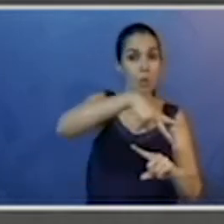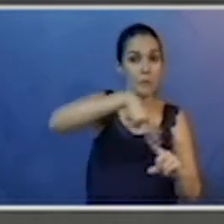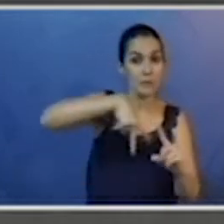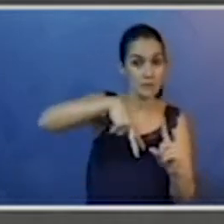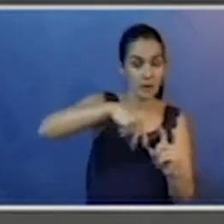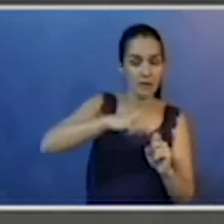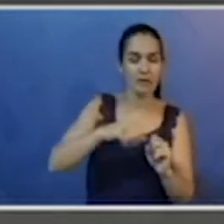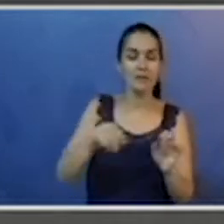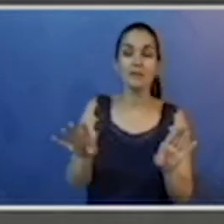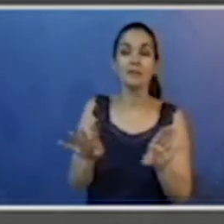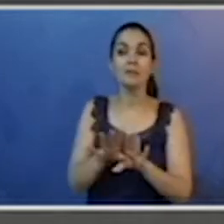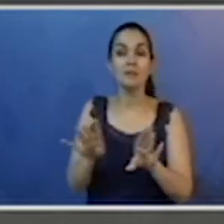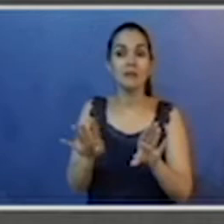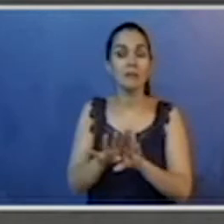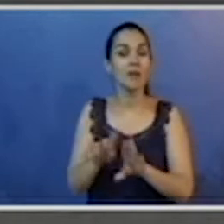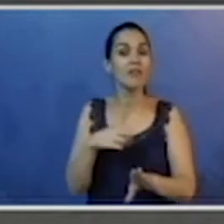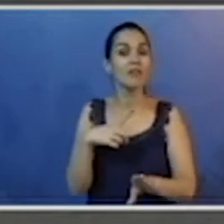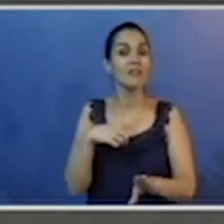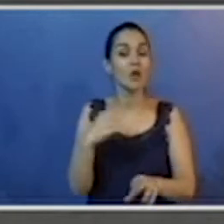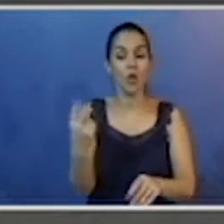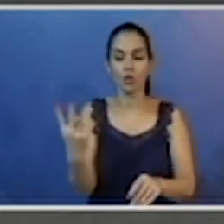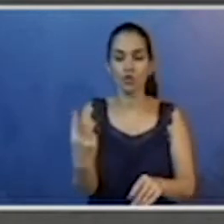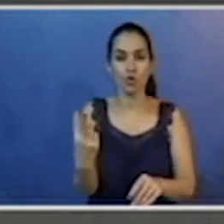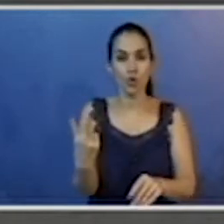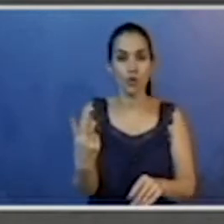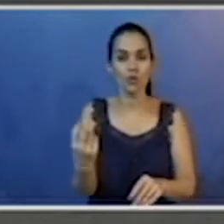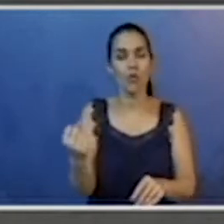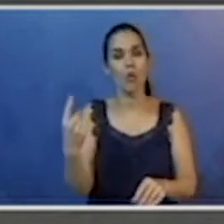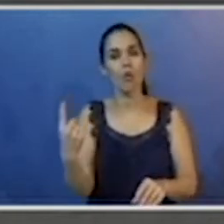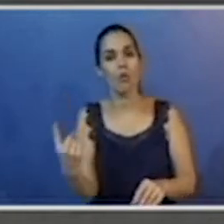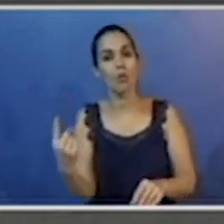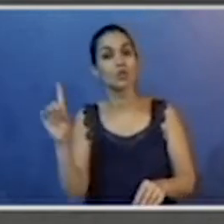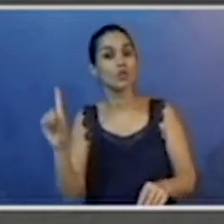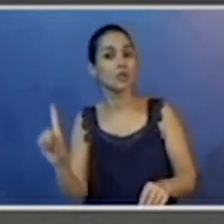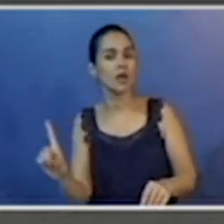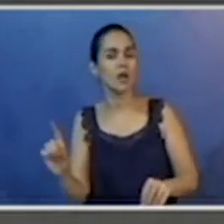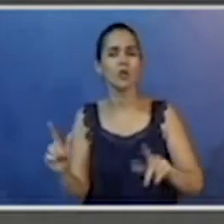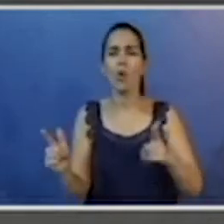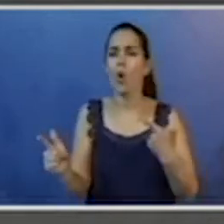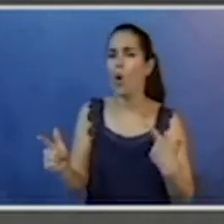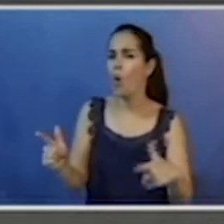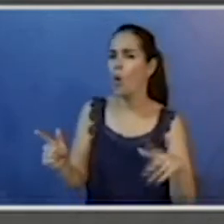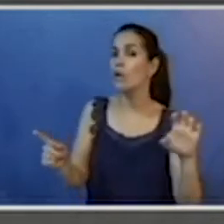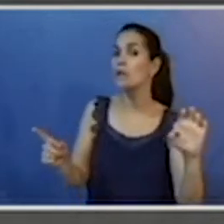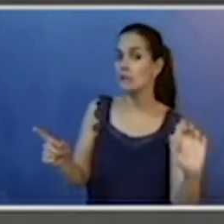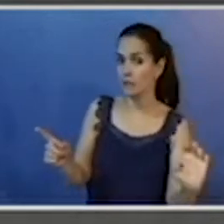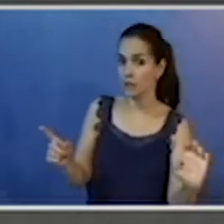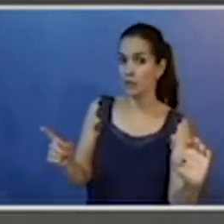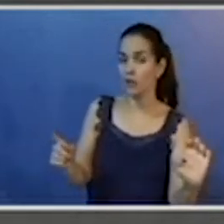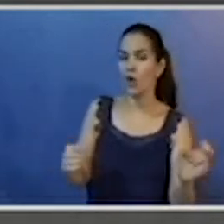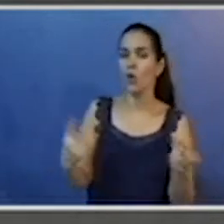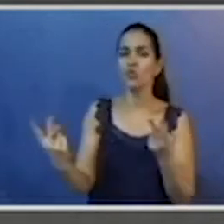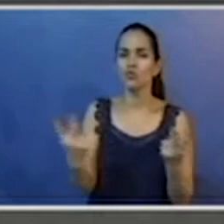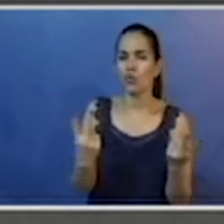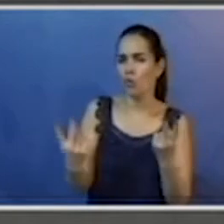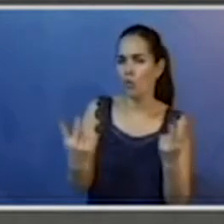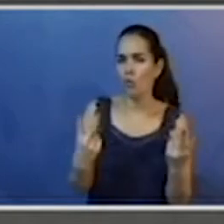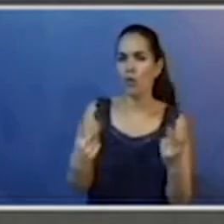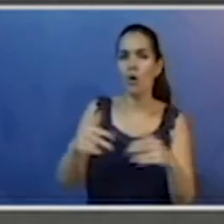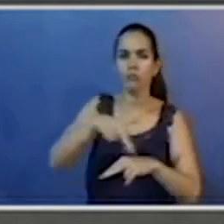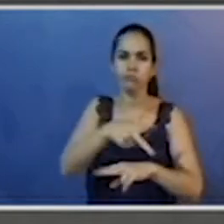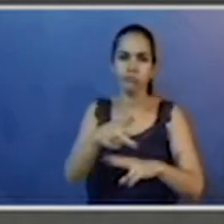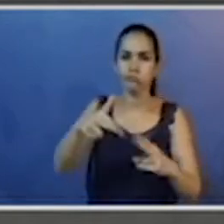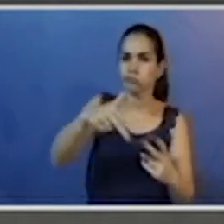vamos tá fazendo com os dois pés um pé direito outro pé esquerdo e depois os dois também